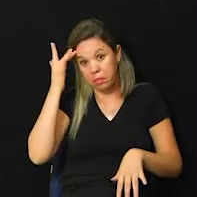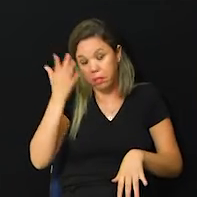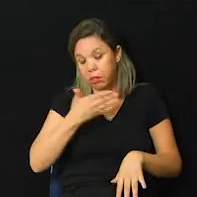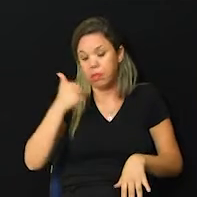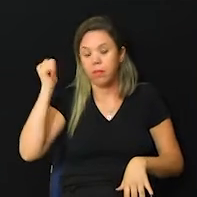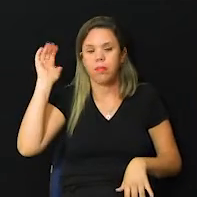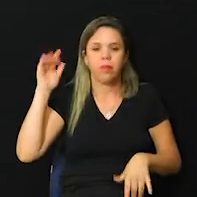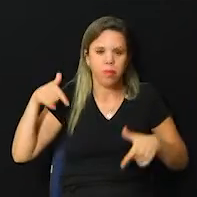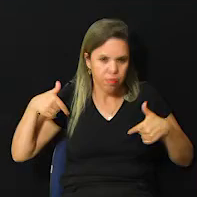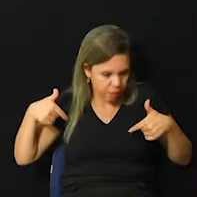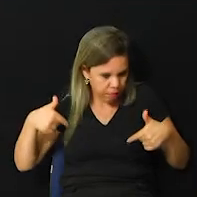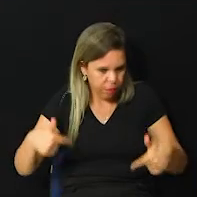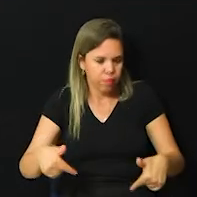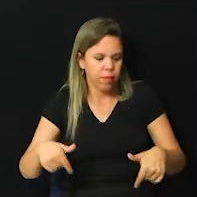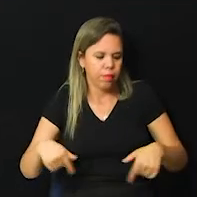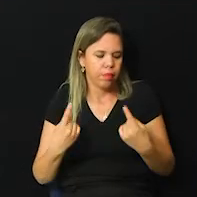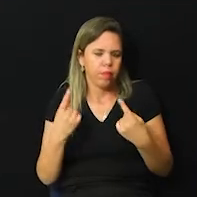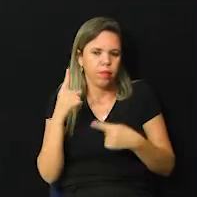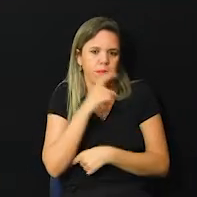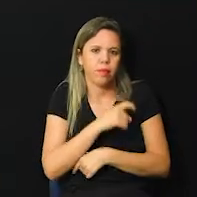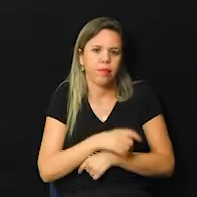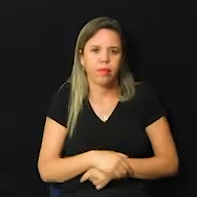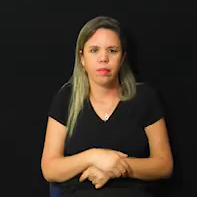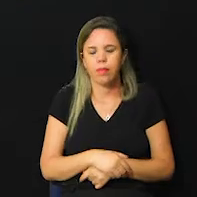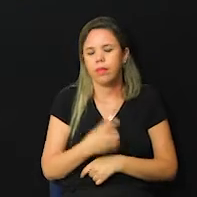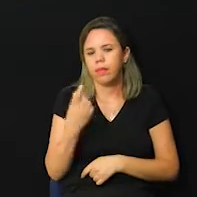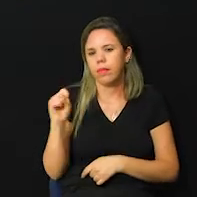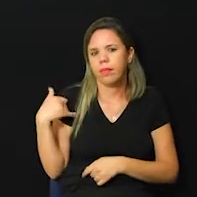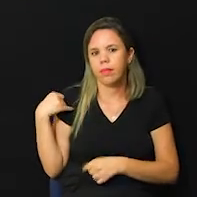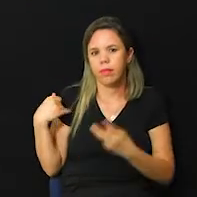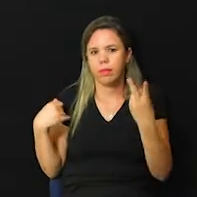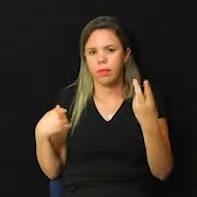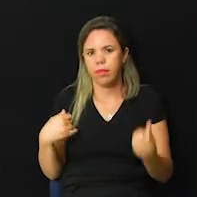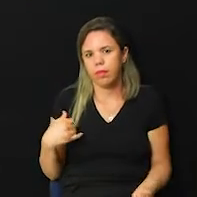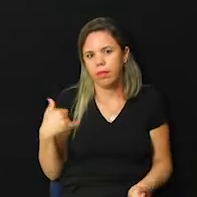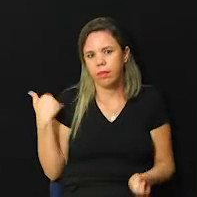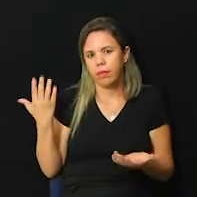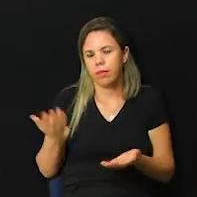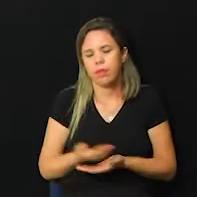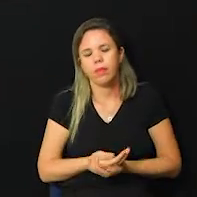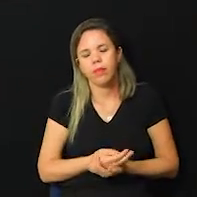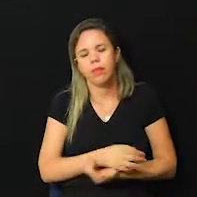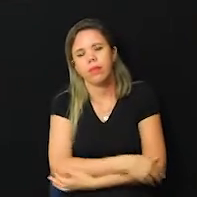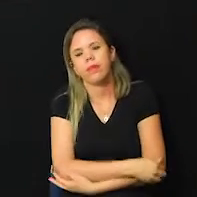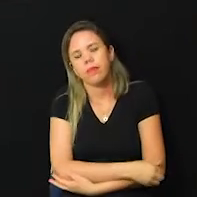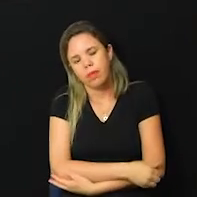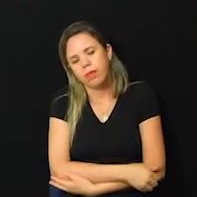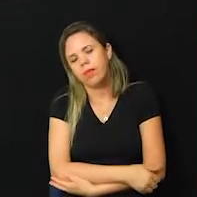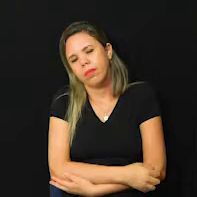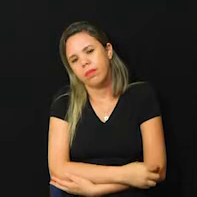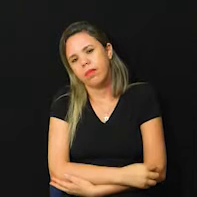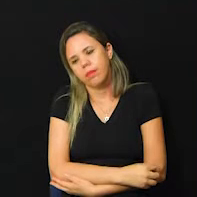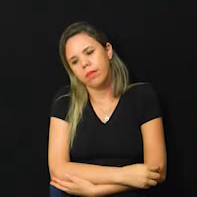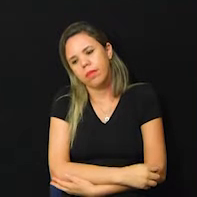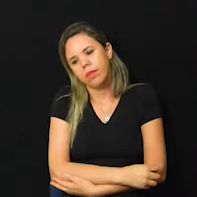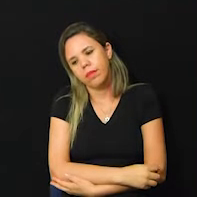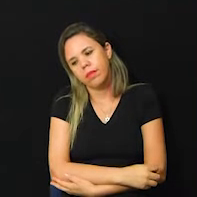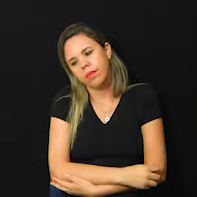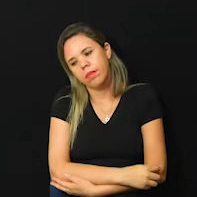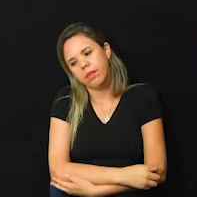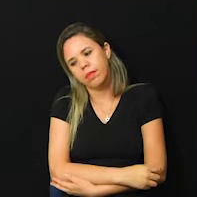hoje para enfrentar todos os desafios dos 18 aos 26 né Gabriele é isso aí